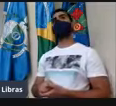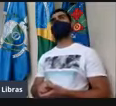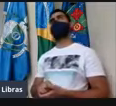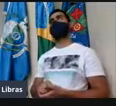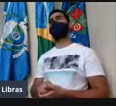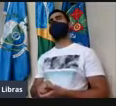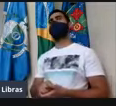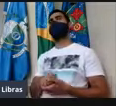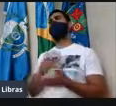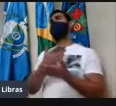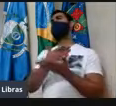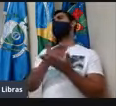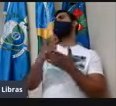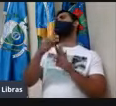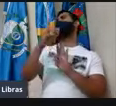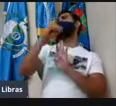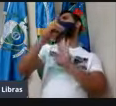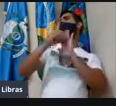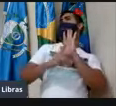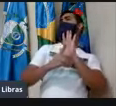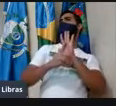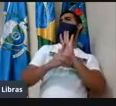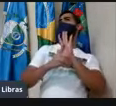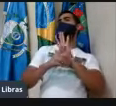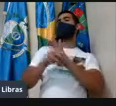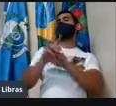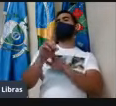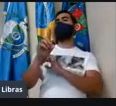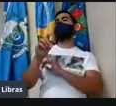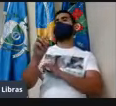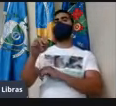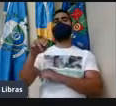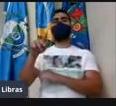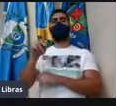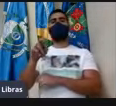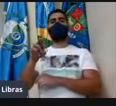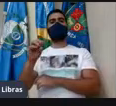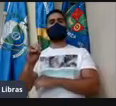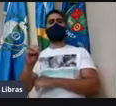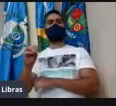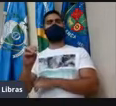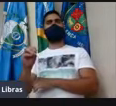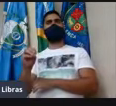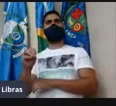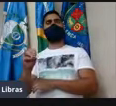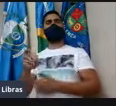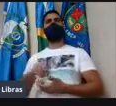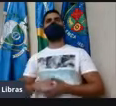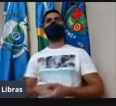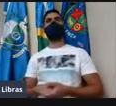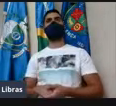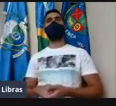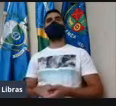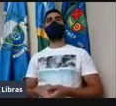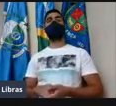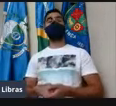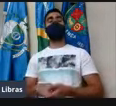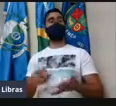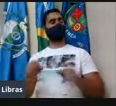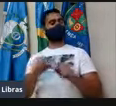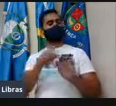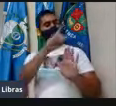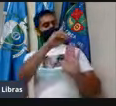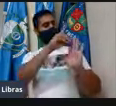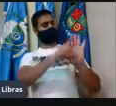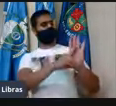Isso começou com um decreto, né, um decreto de Dom Pedro I, como imperador, né, que nesse decreto